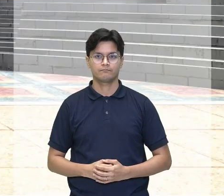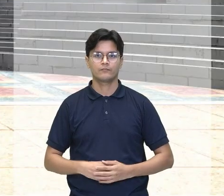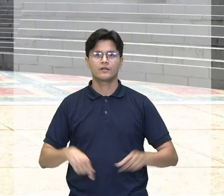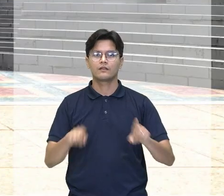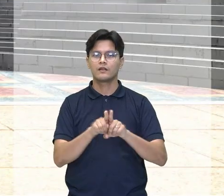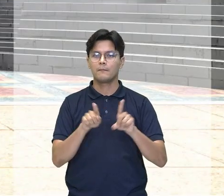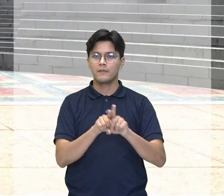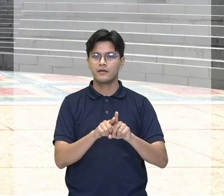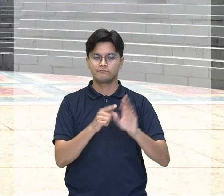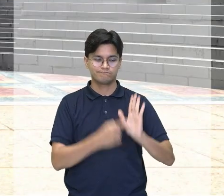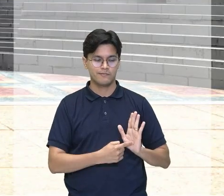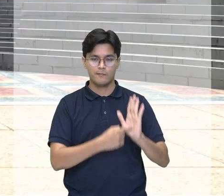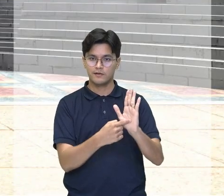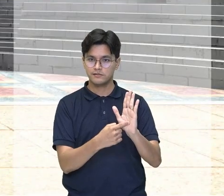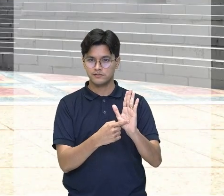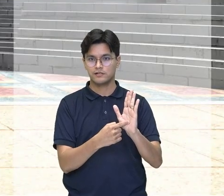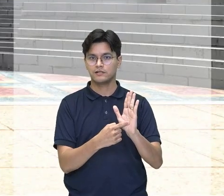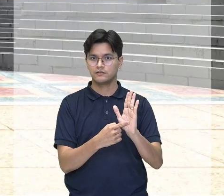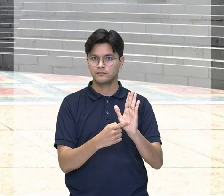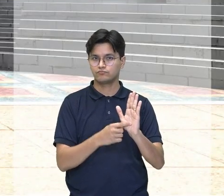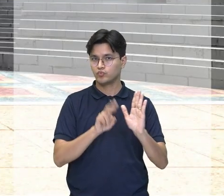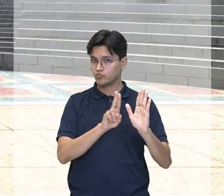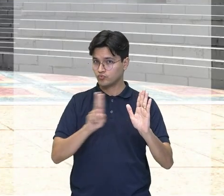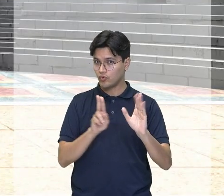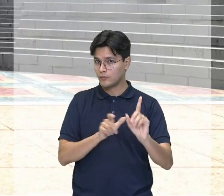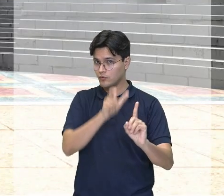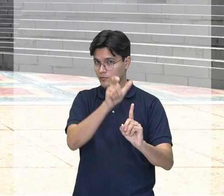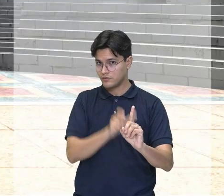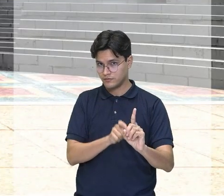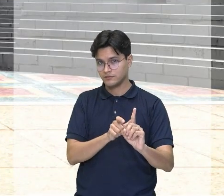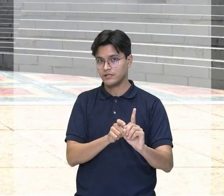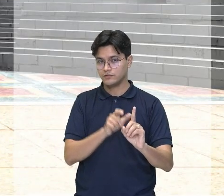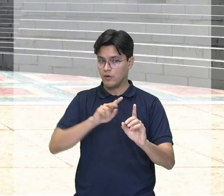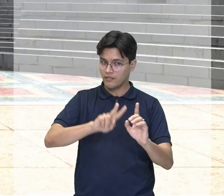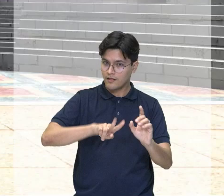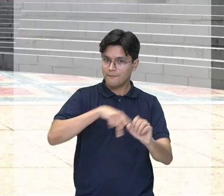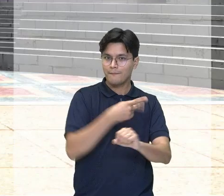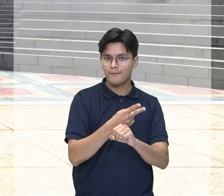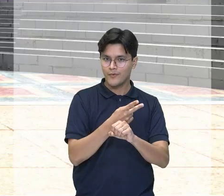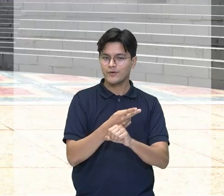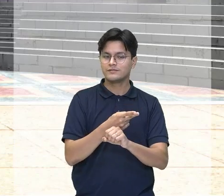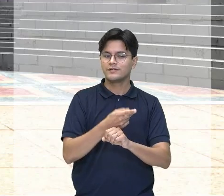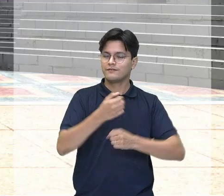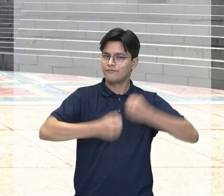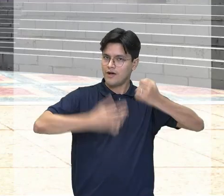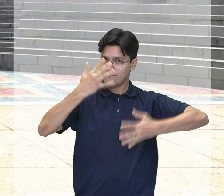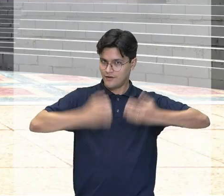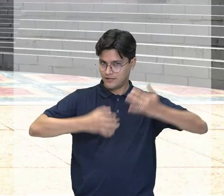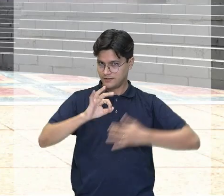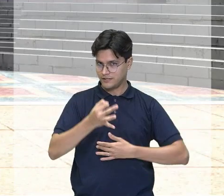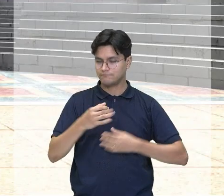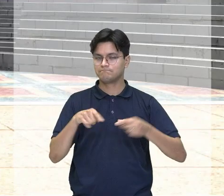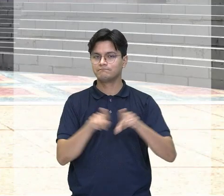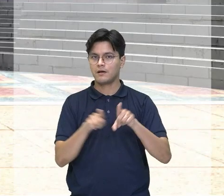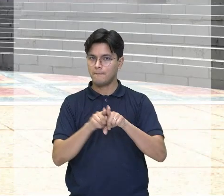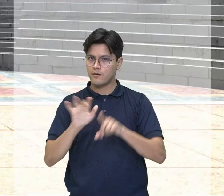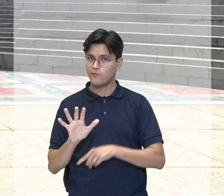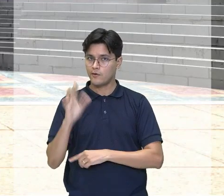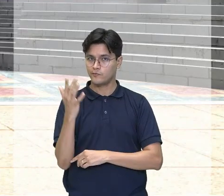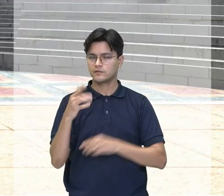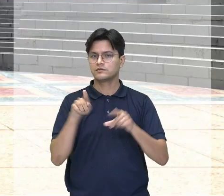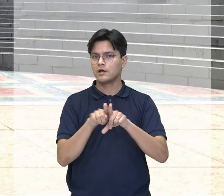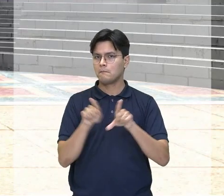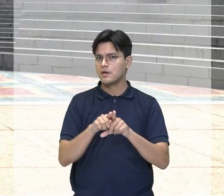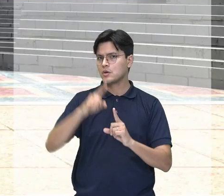identifica o nome, né, da personagem antes da fala. Também acontece. O estilo de